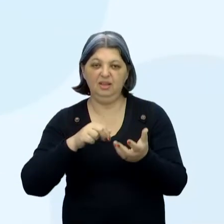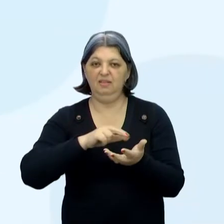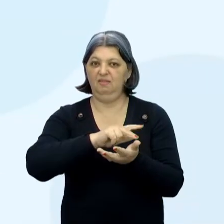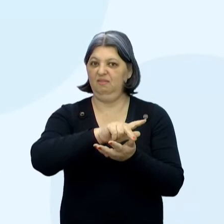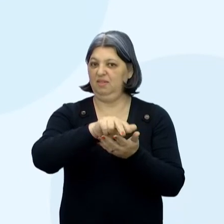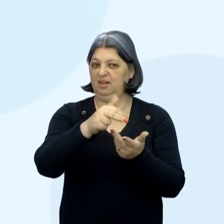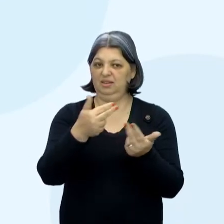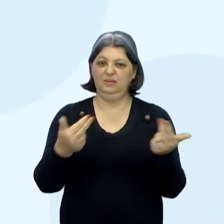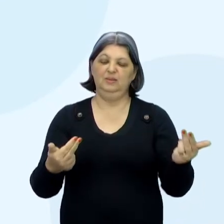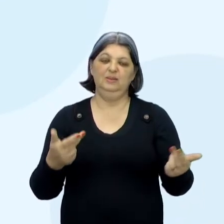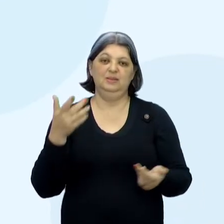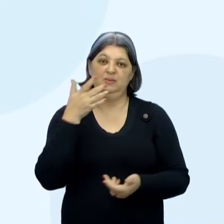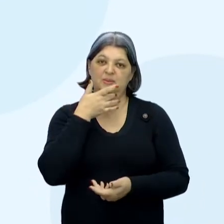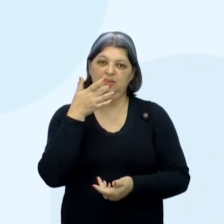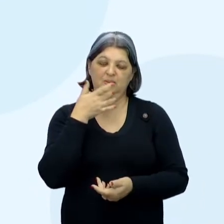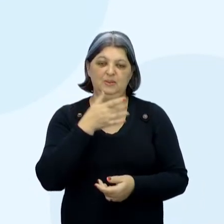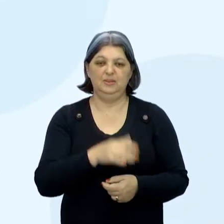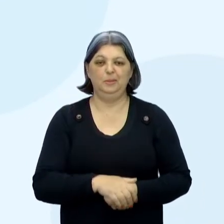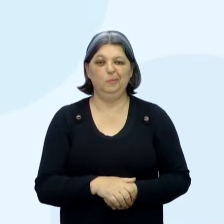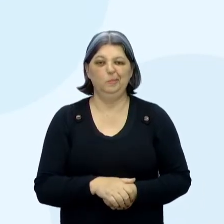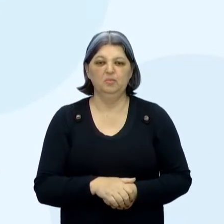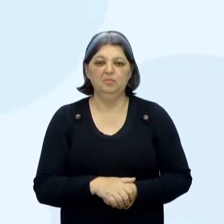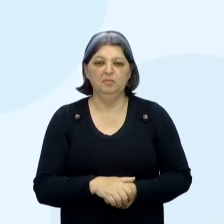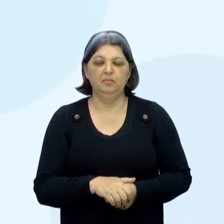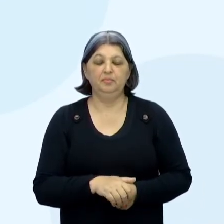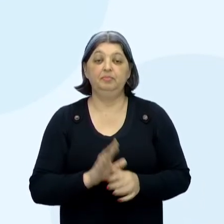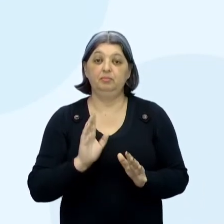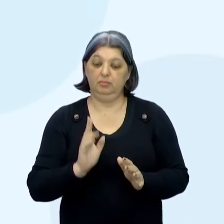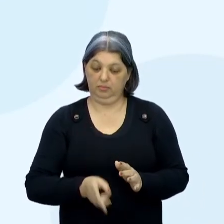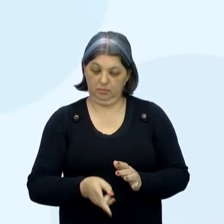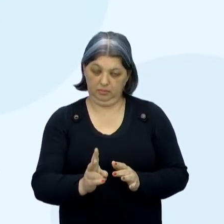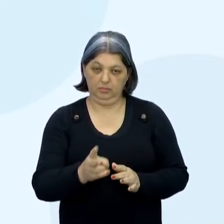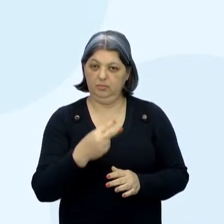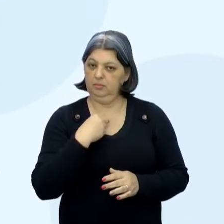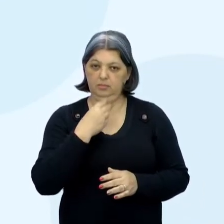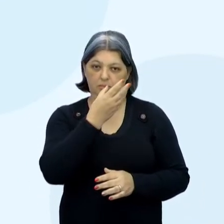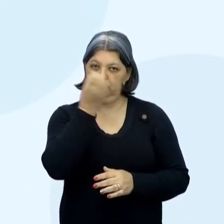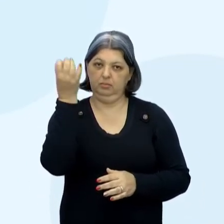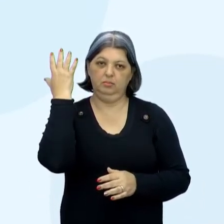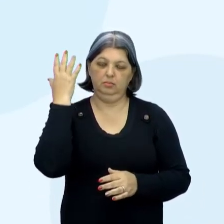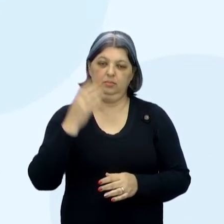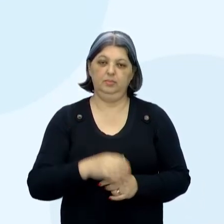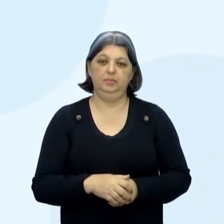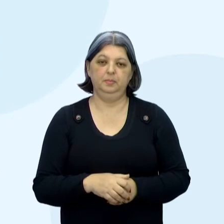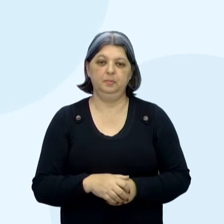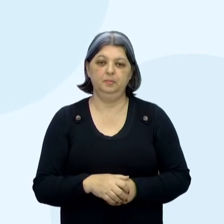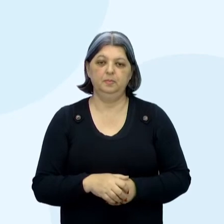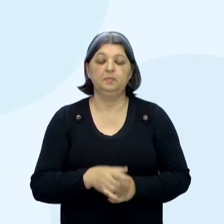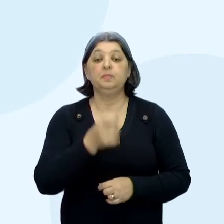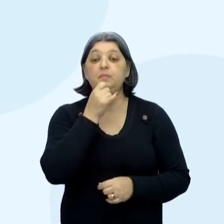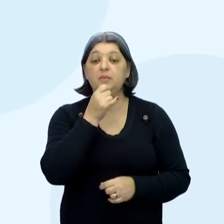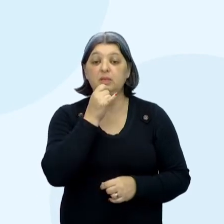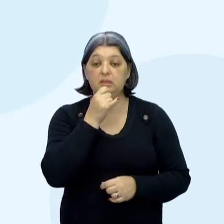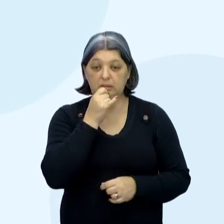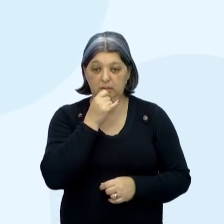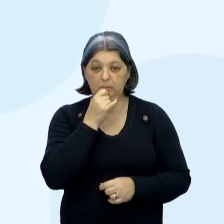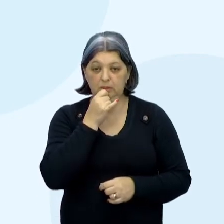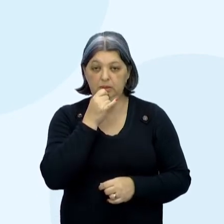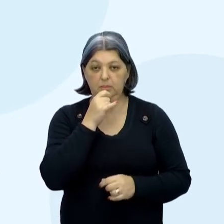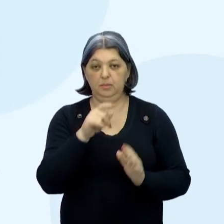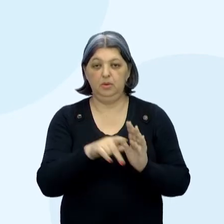Gente, continuando aqui, a gente não pode esquecer que, por exemplo, em Campina Grande,